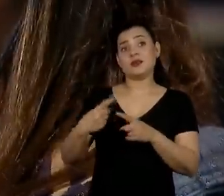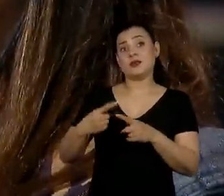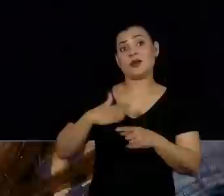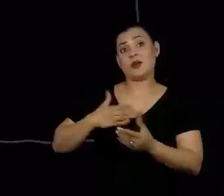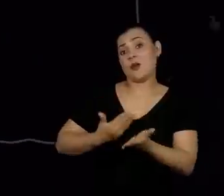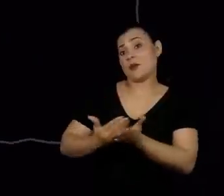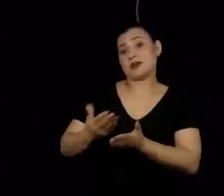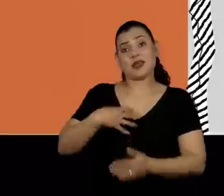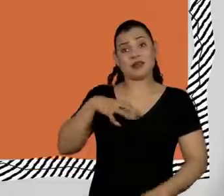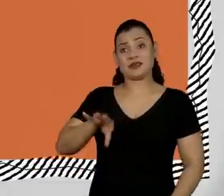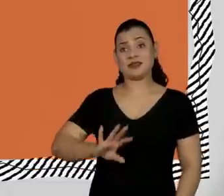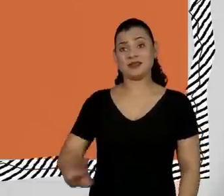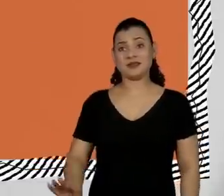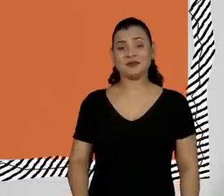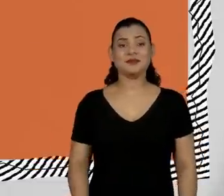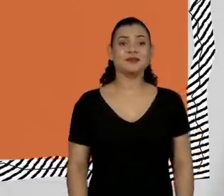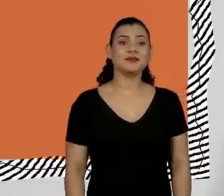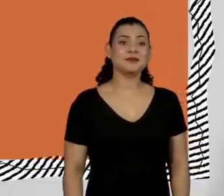assim eu comecei